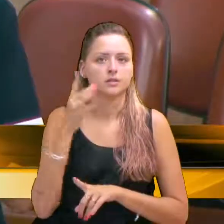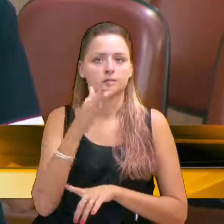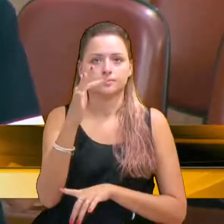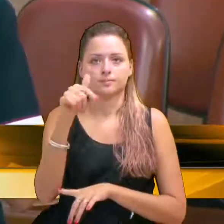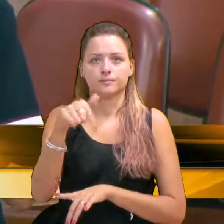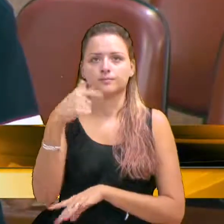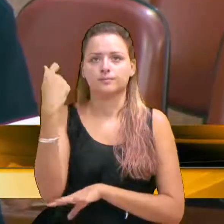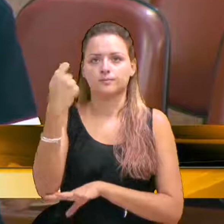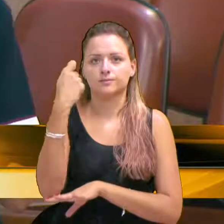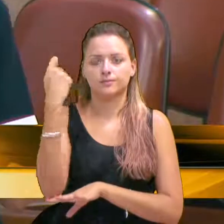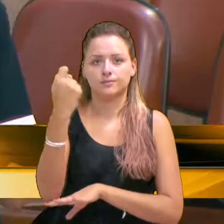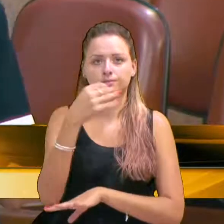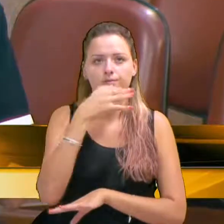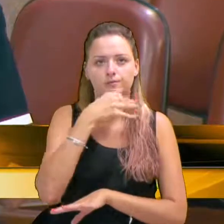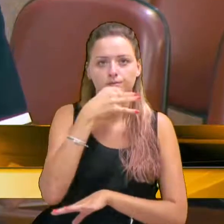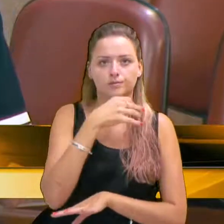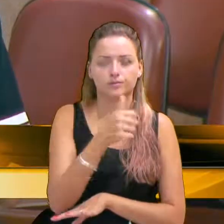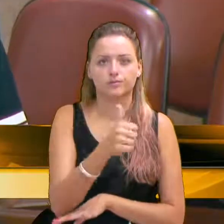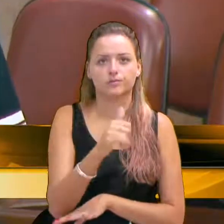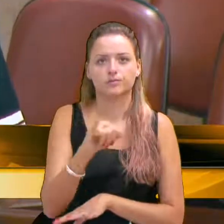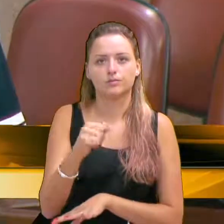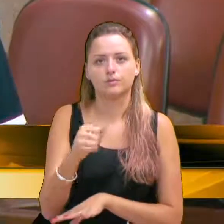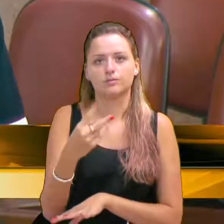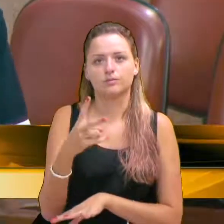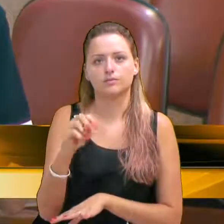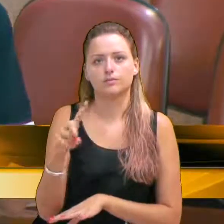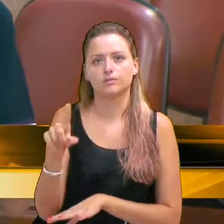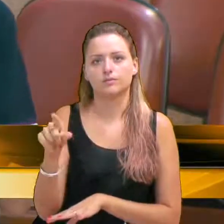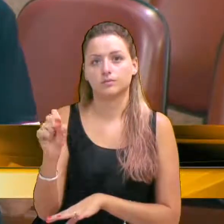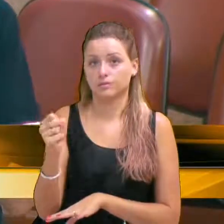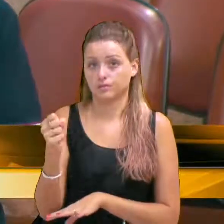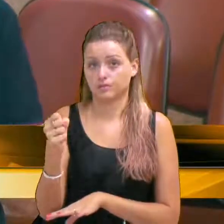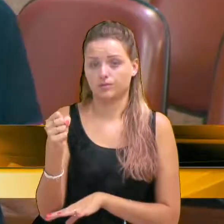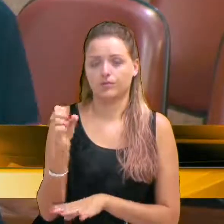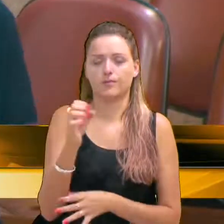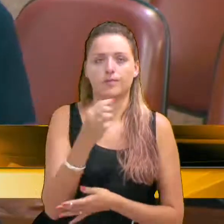gaúchos. Caxias do Sul, 11 de janeiro de 2018,